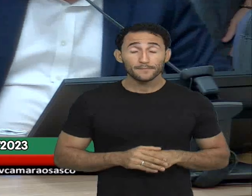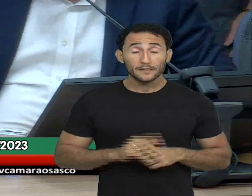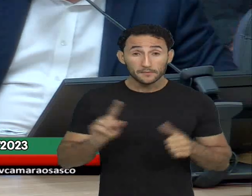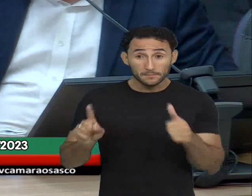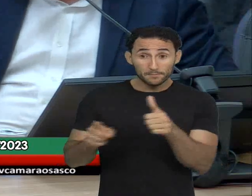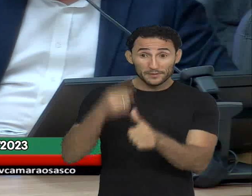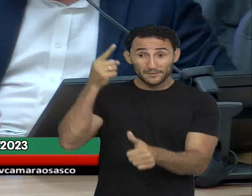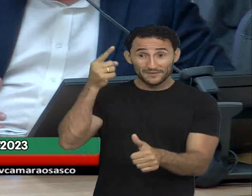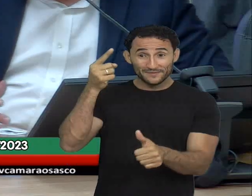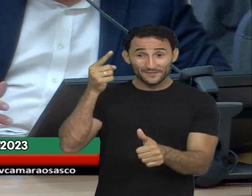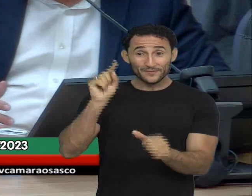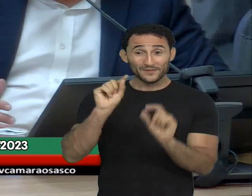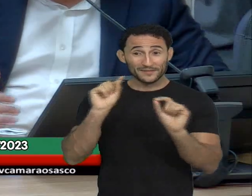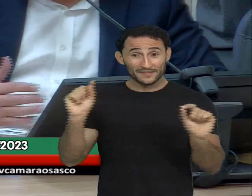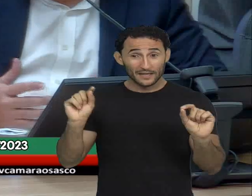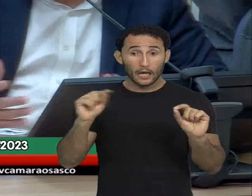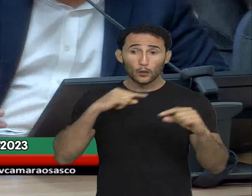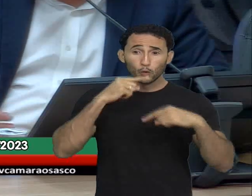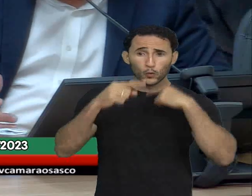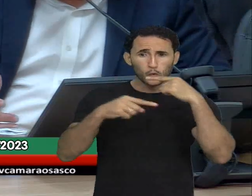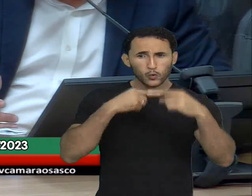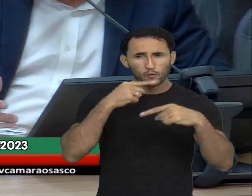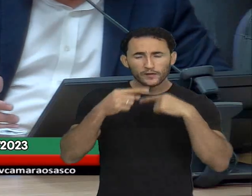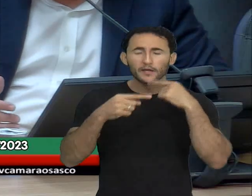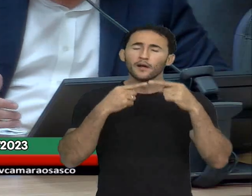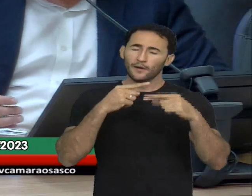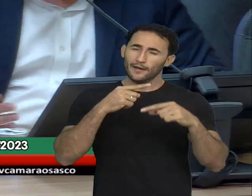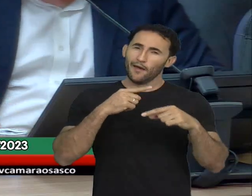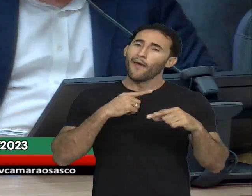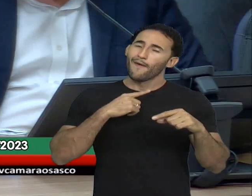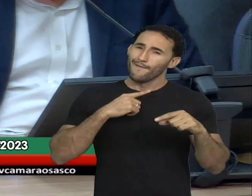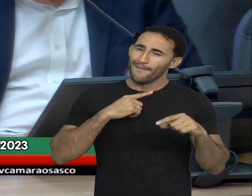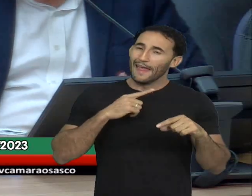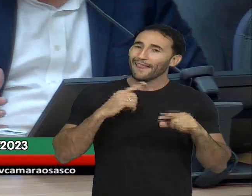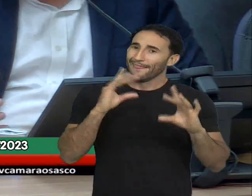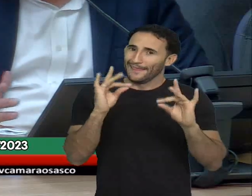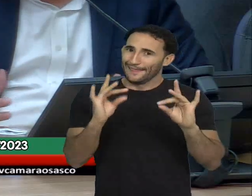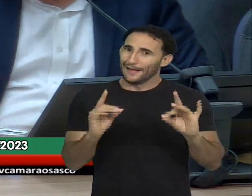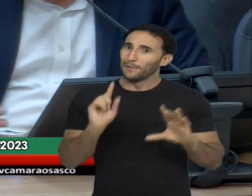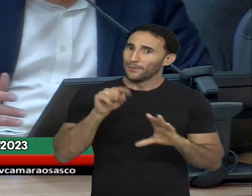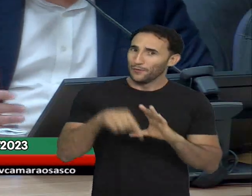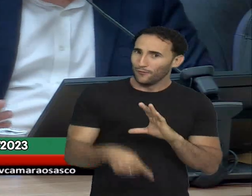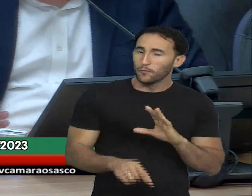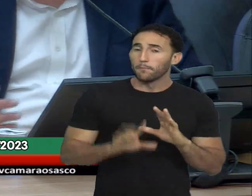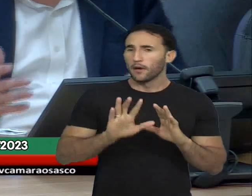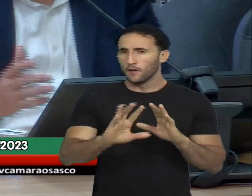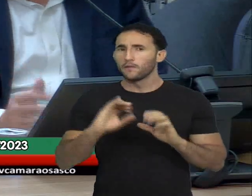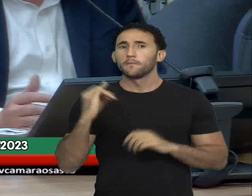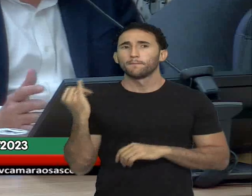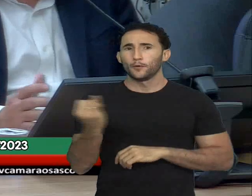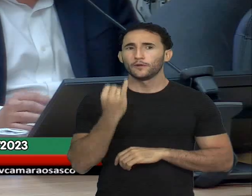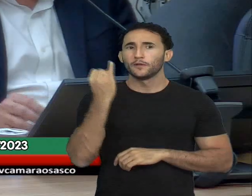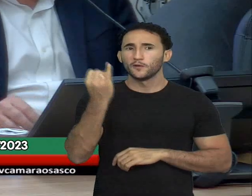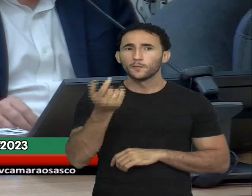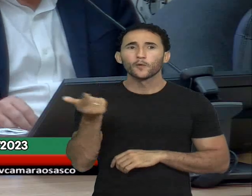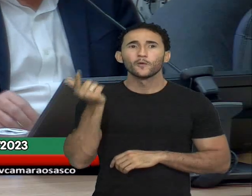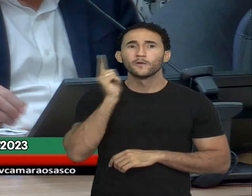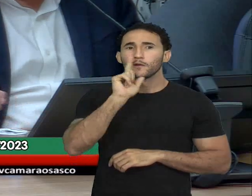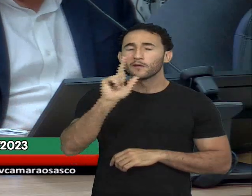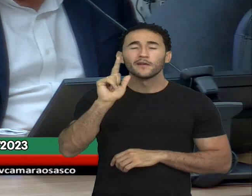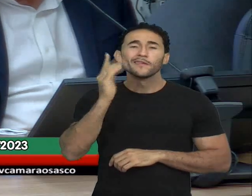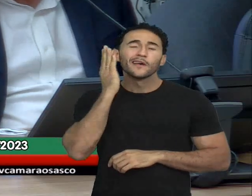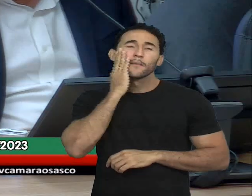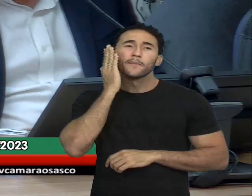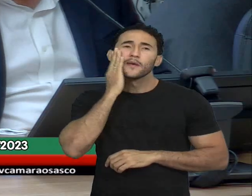Primeiramente, vereador, as perguntas são bem abrangentes e muito pertinentes para o que acontece no dia a